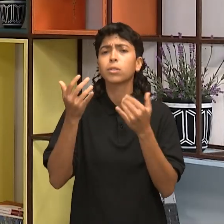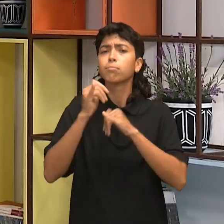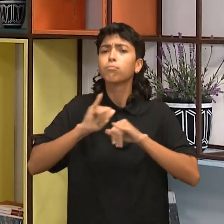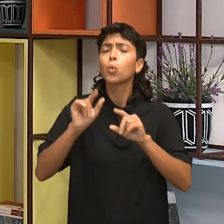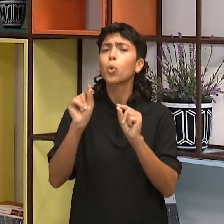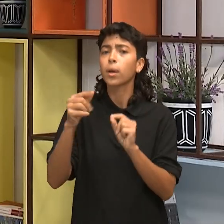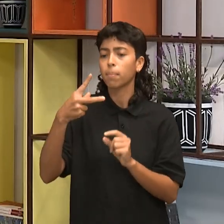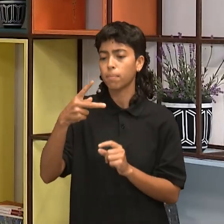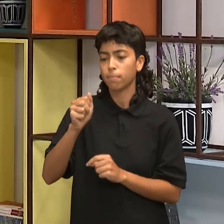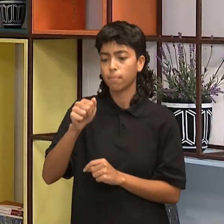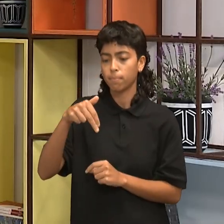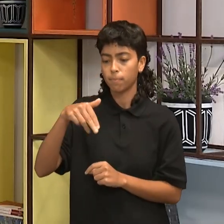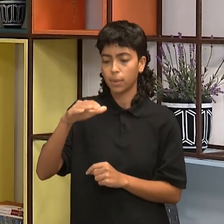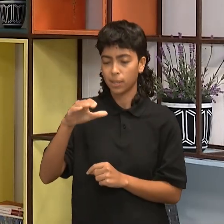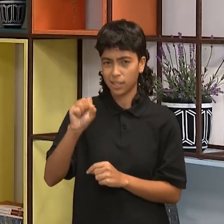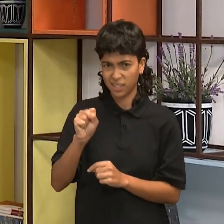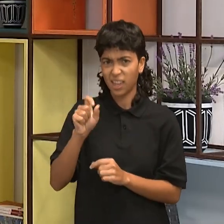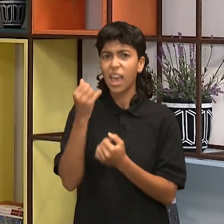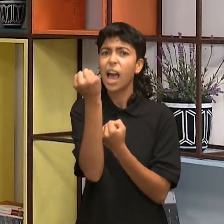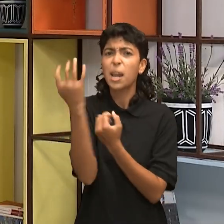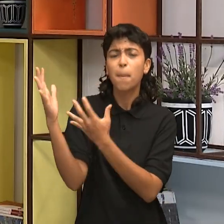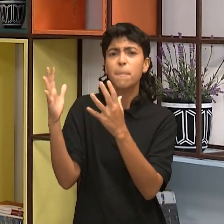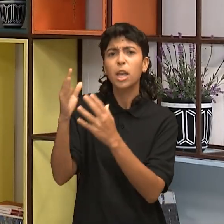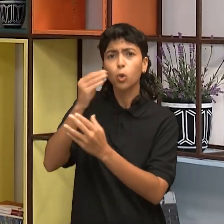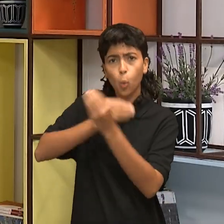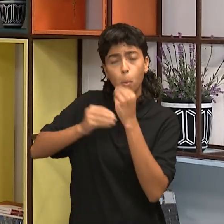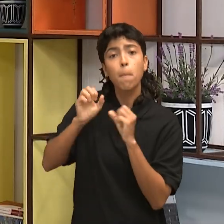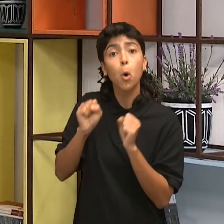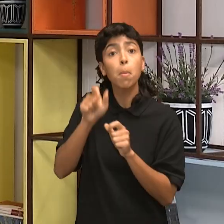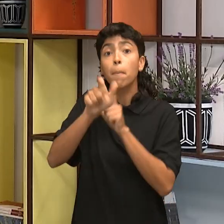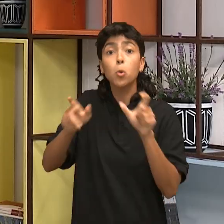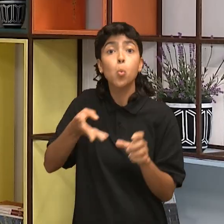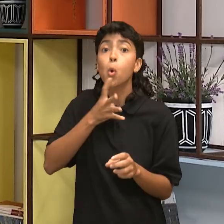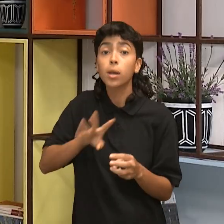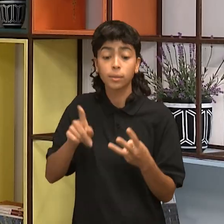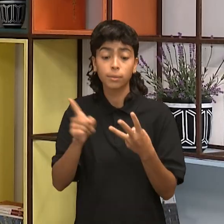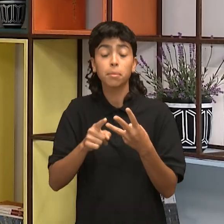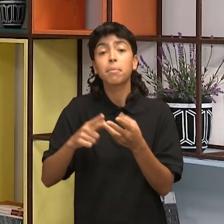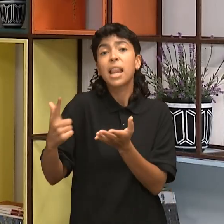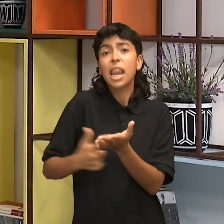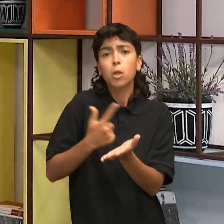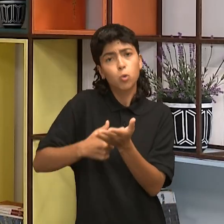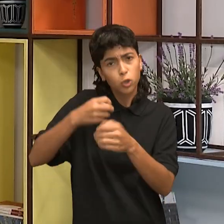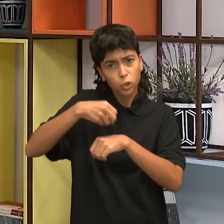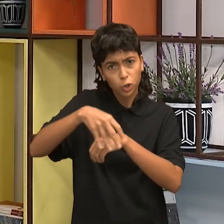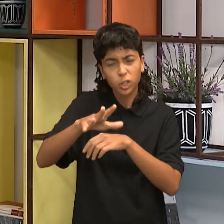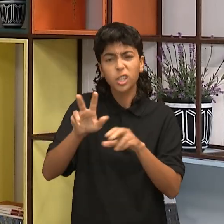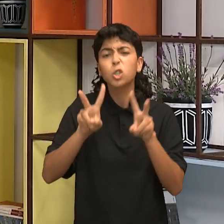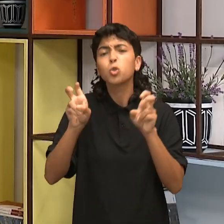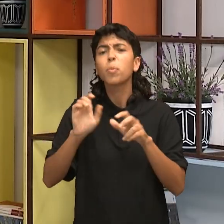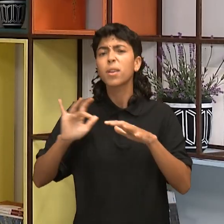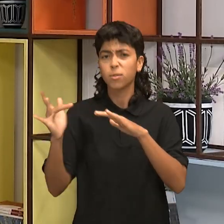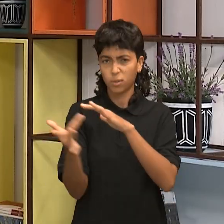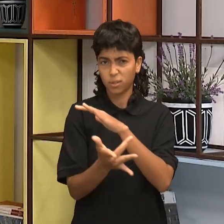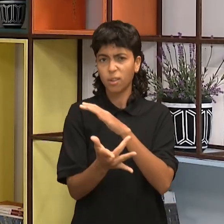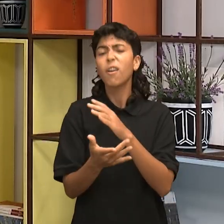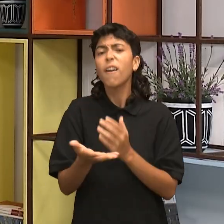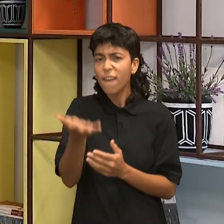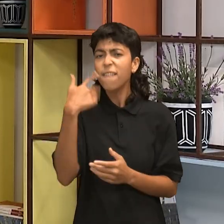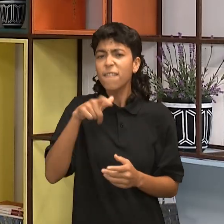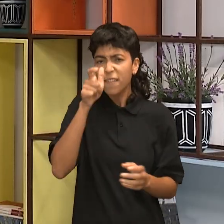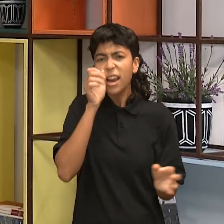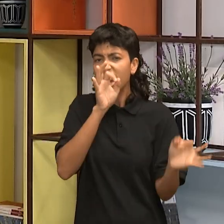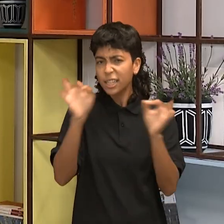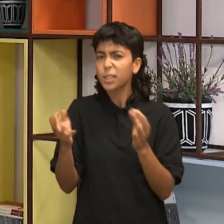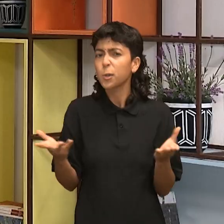plantas alimentícias não convencionais, e também uma dica de leitura que trata sobre redes sociais. Isso e muito mais no